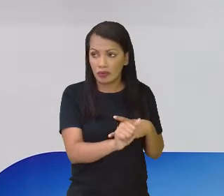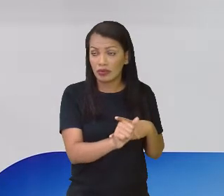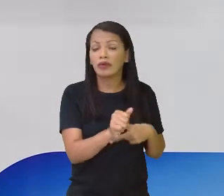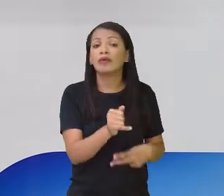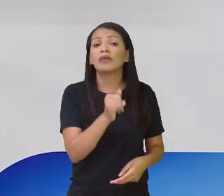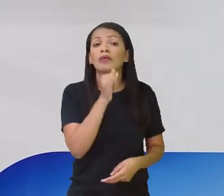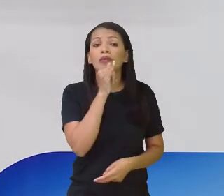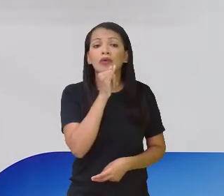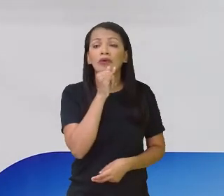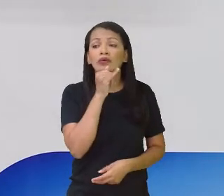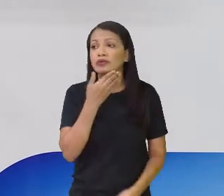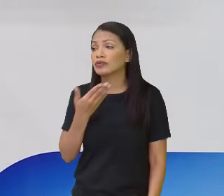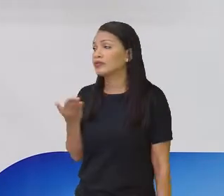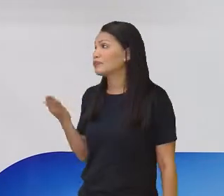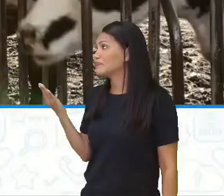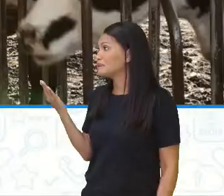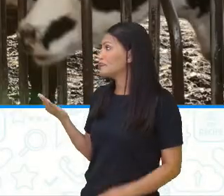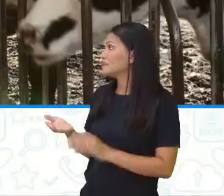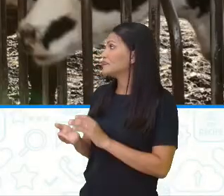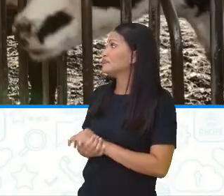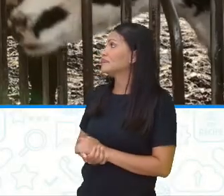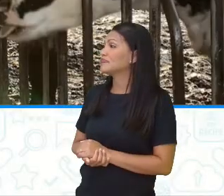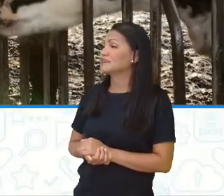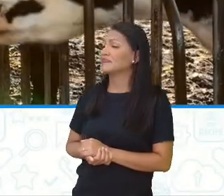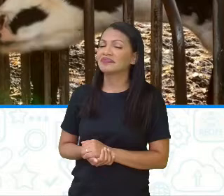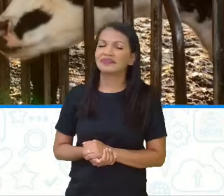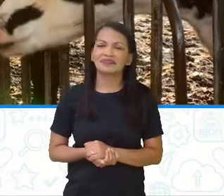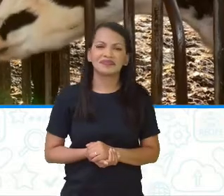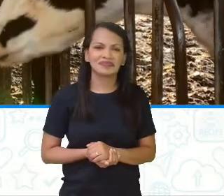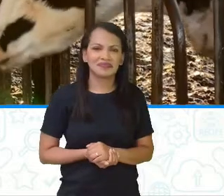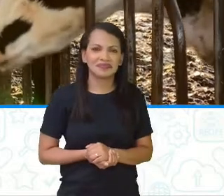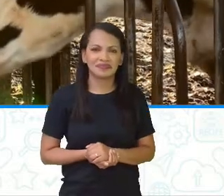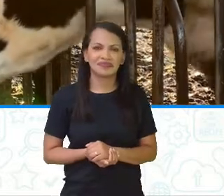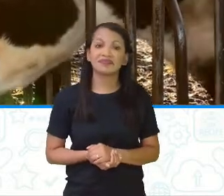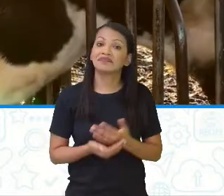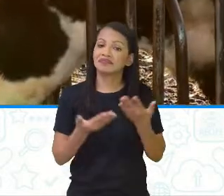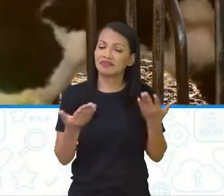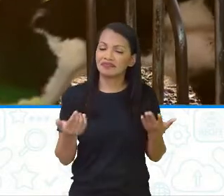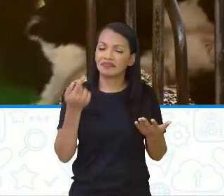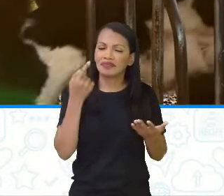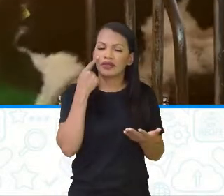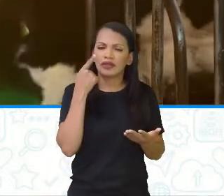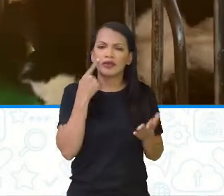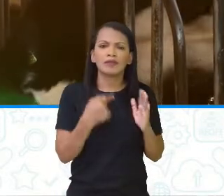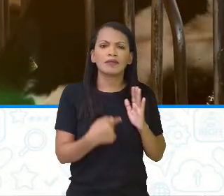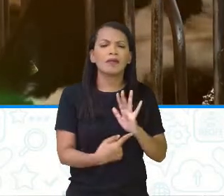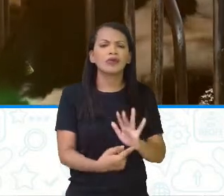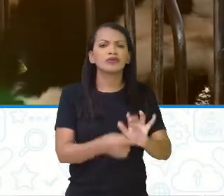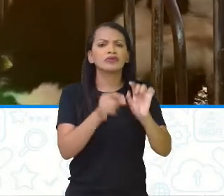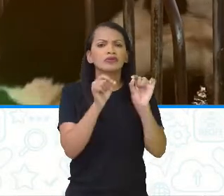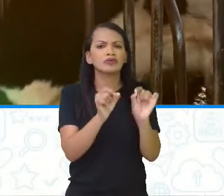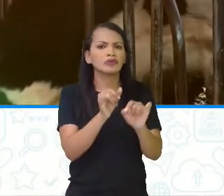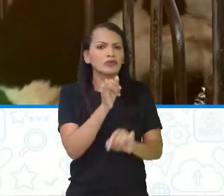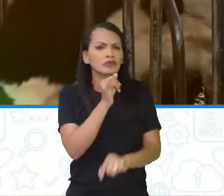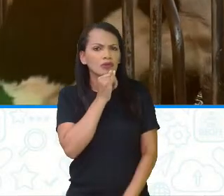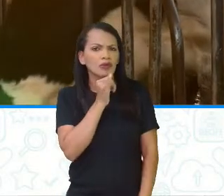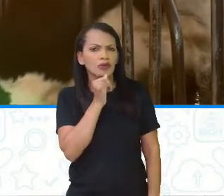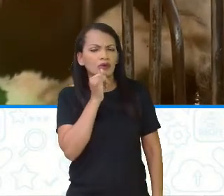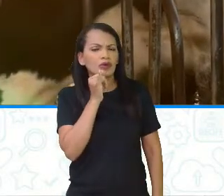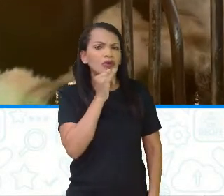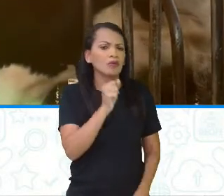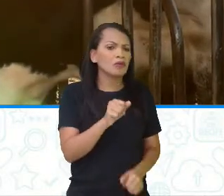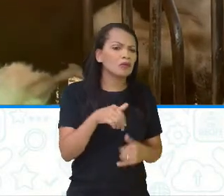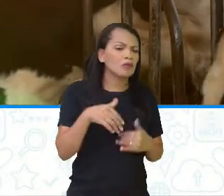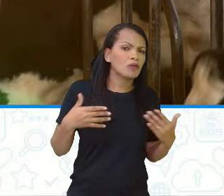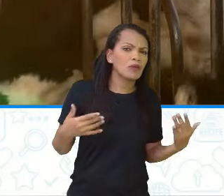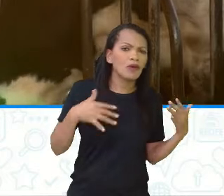exemplo, vai aparecer para a gente a imagem aí, quando a gente fala pecuária, a gente vai estar criando aí, por exemplo, vocês estão vendo, quais animais que